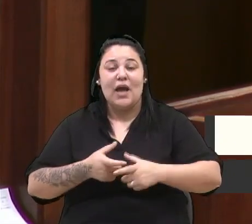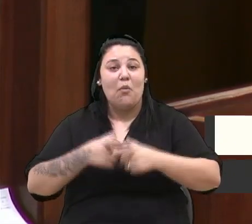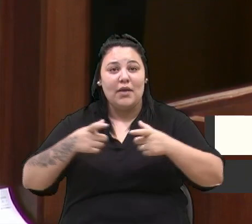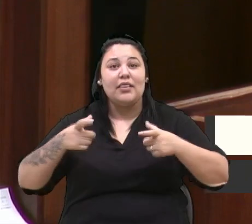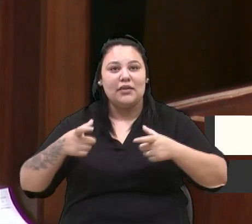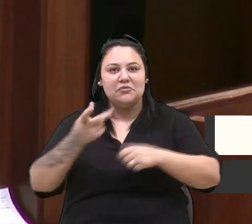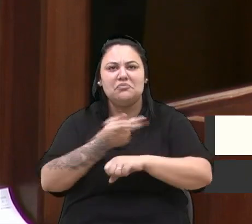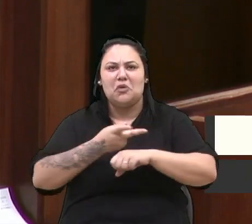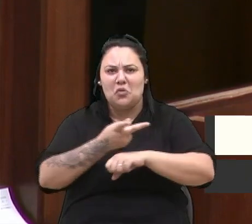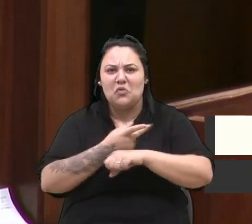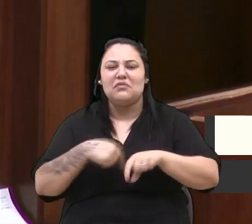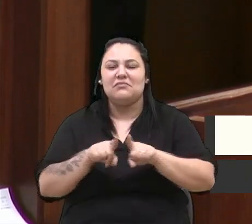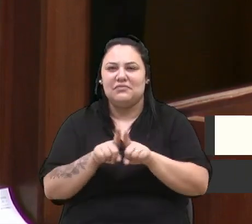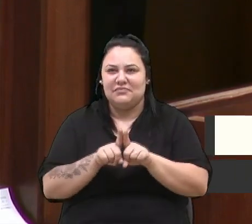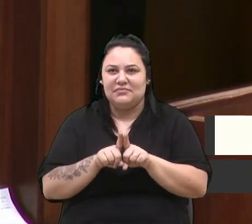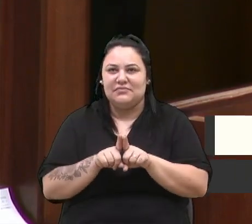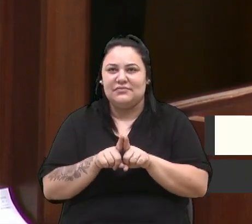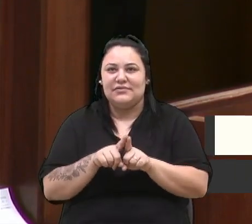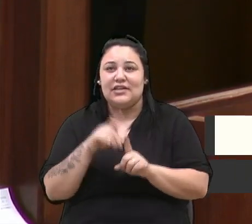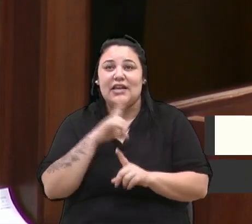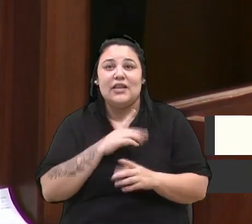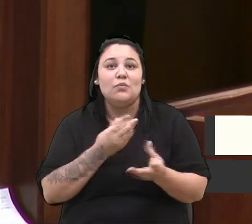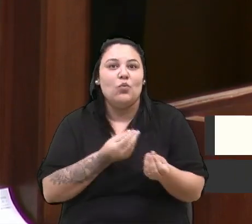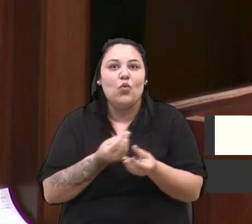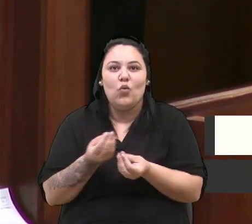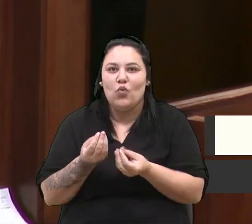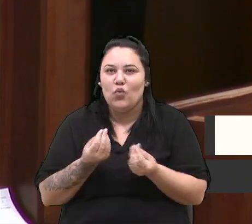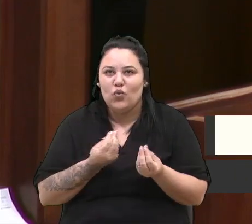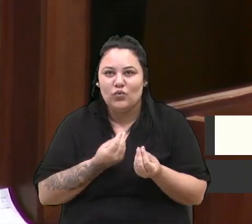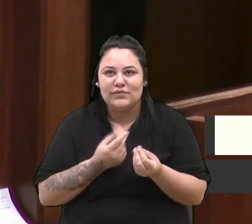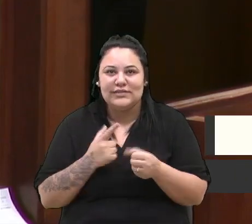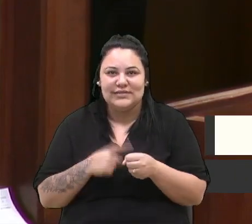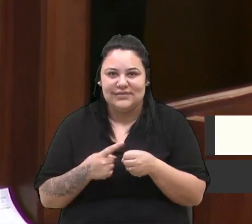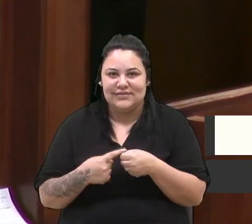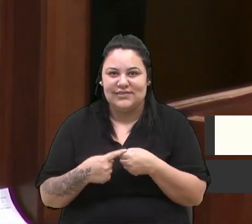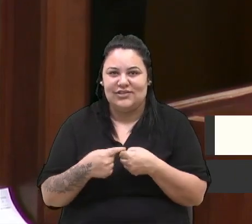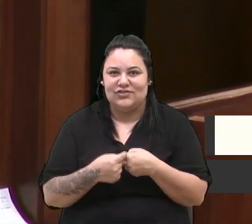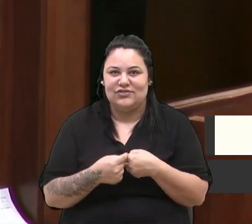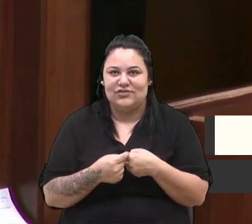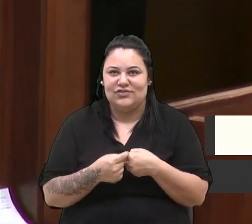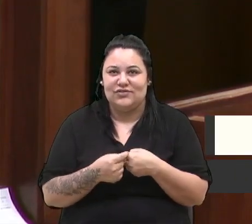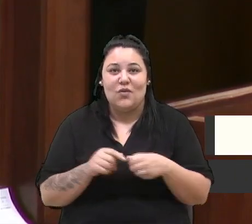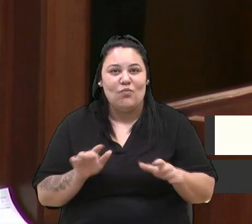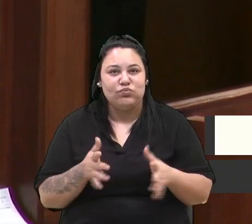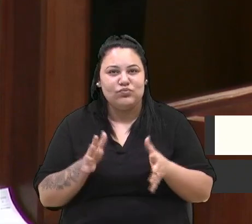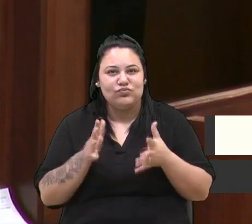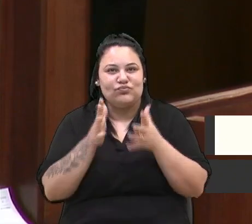também, e temos muitas cidades fomentando campeonatos, o que